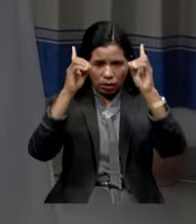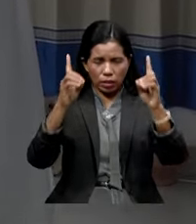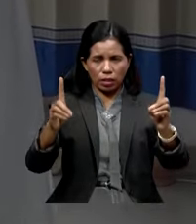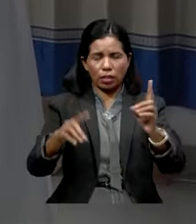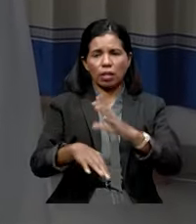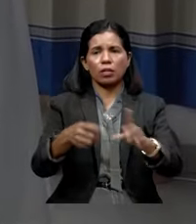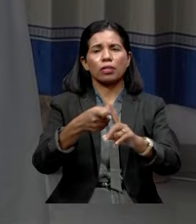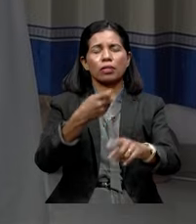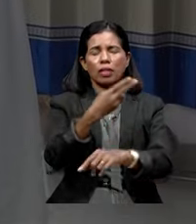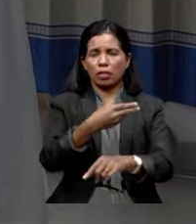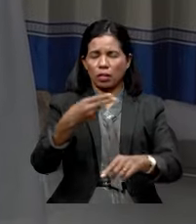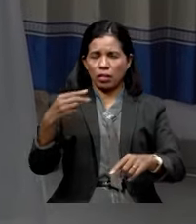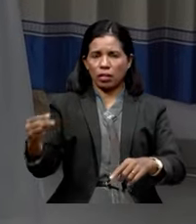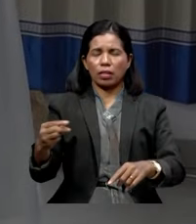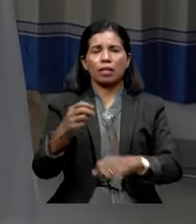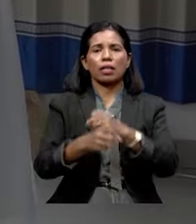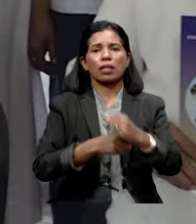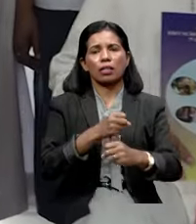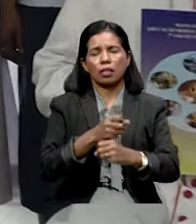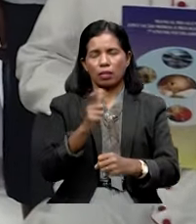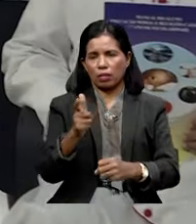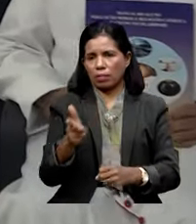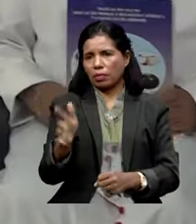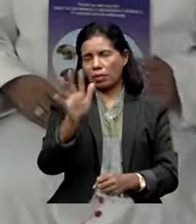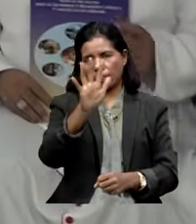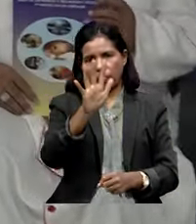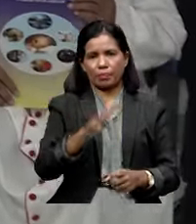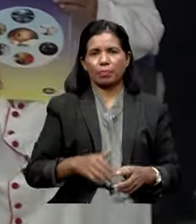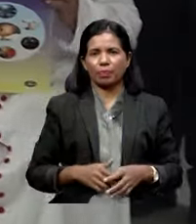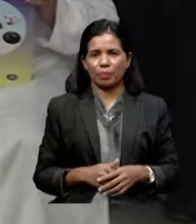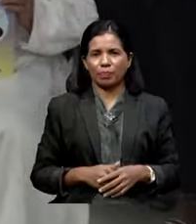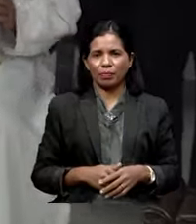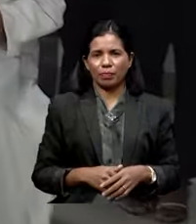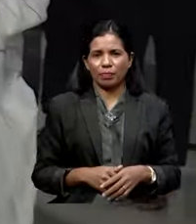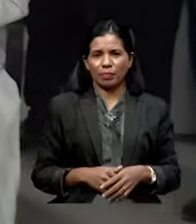russi ocupação indonésia durante Tina Ronolo Resenhat. Equipa Cobertura, Jemeng.